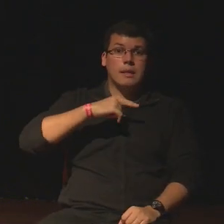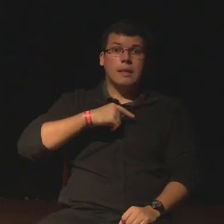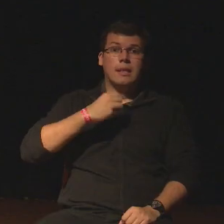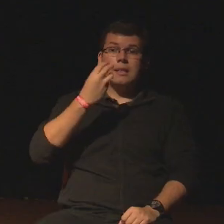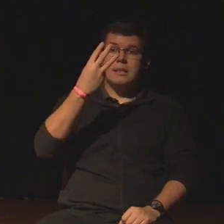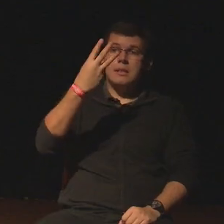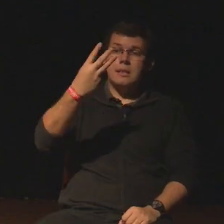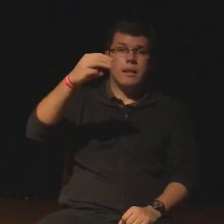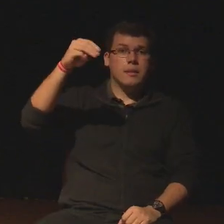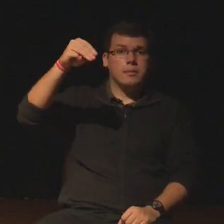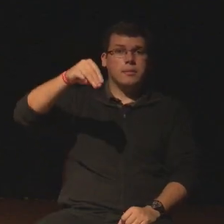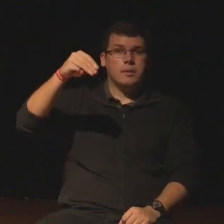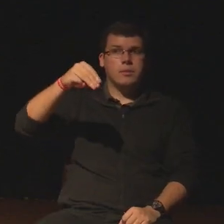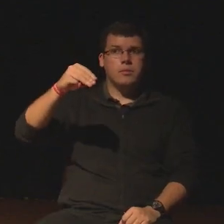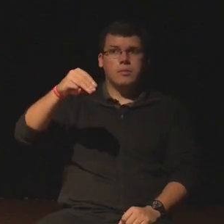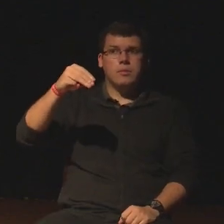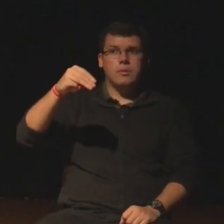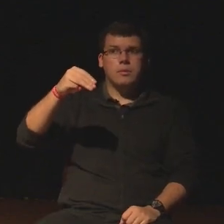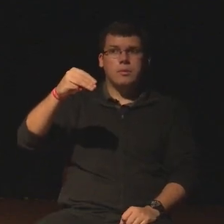acontecer,